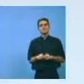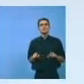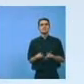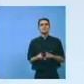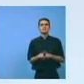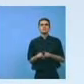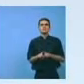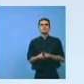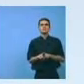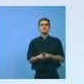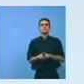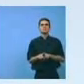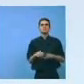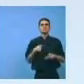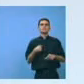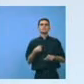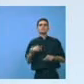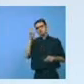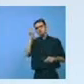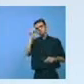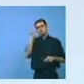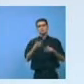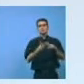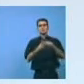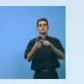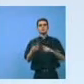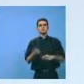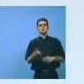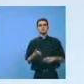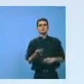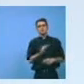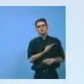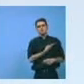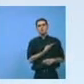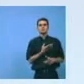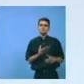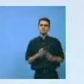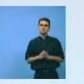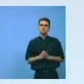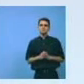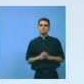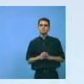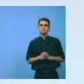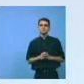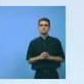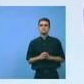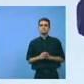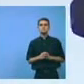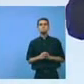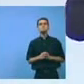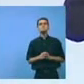cabeça. Passou a mão, perguntou para o colega: o que, que eu tenho na cabeça? Falou: cocô de pomba. Não, eu estou falando